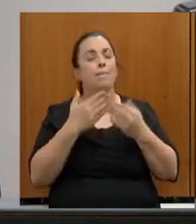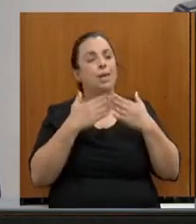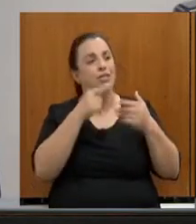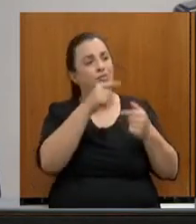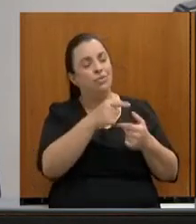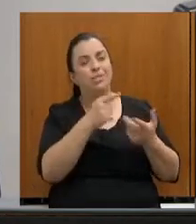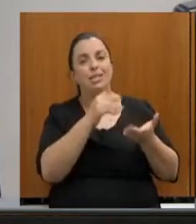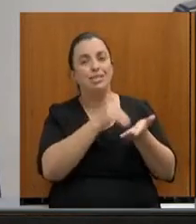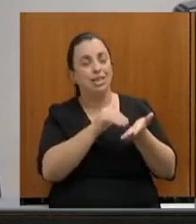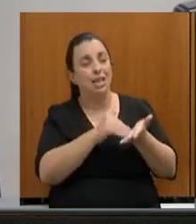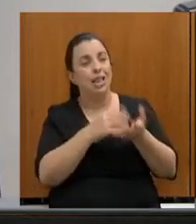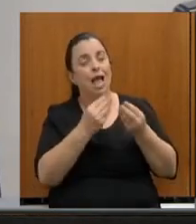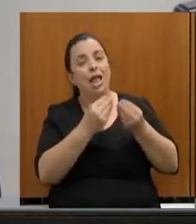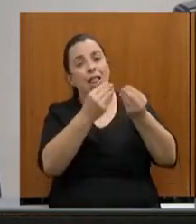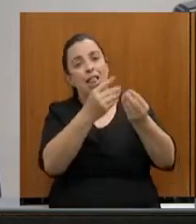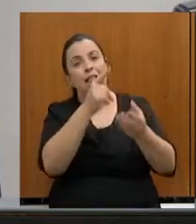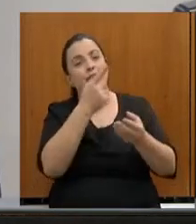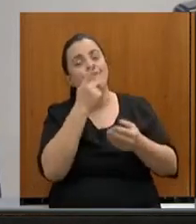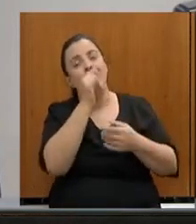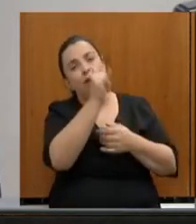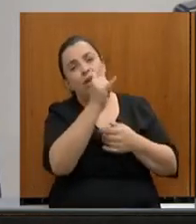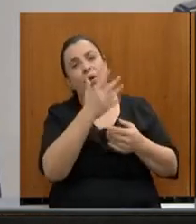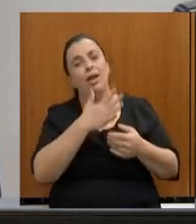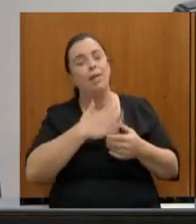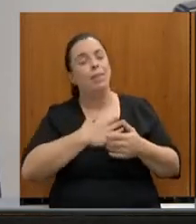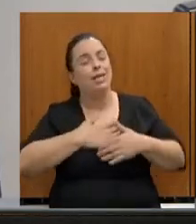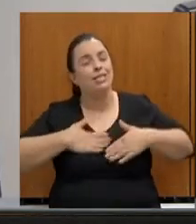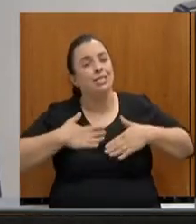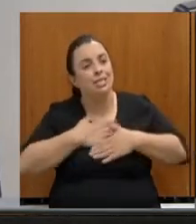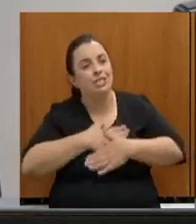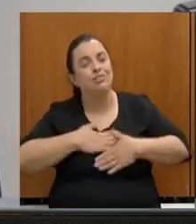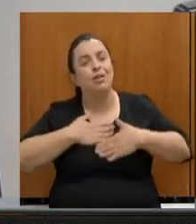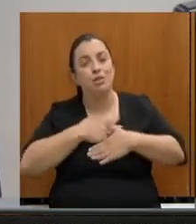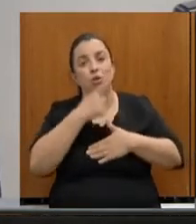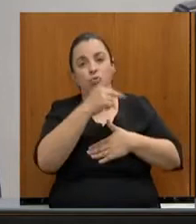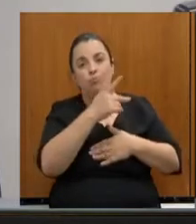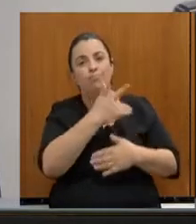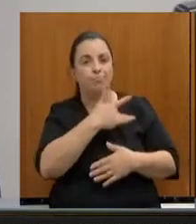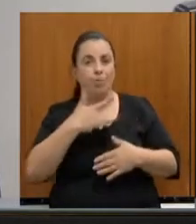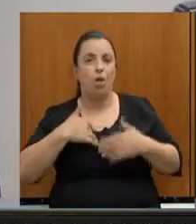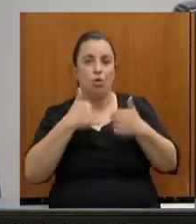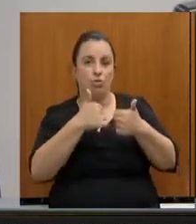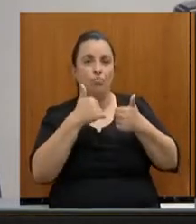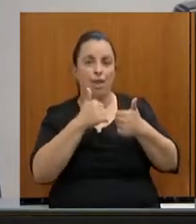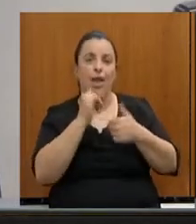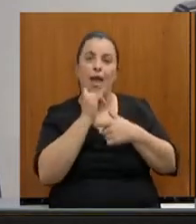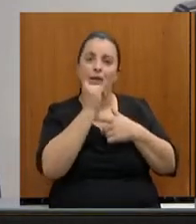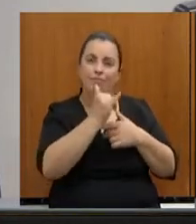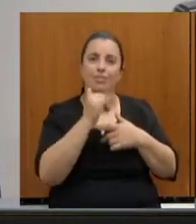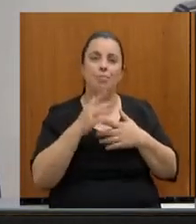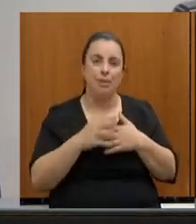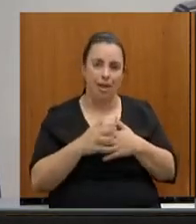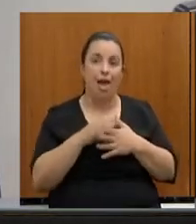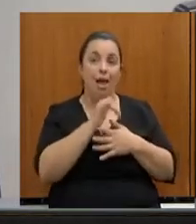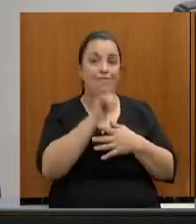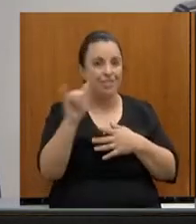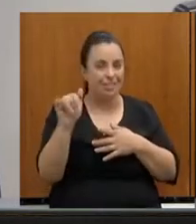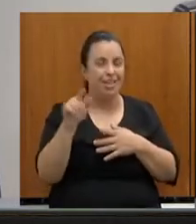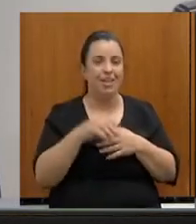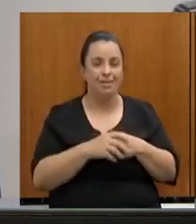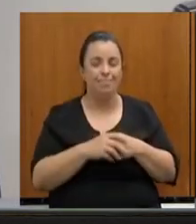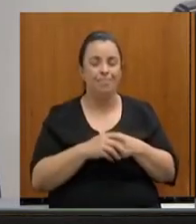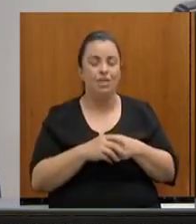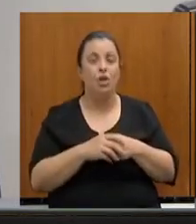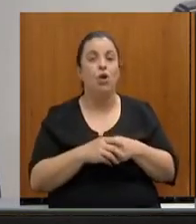é a minha satisfação é da sua recuperação do covid-19